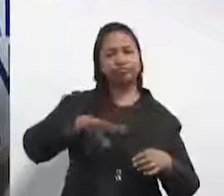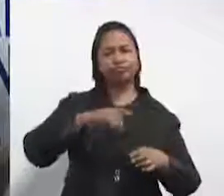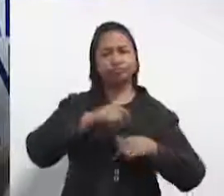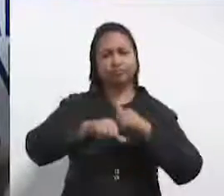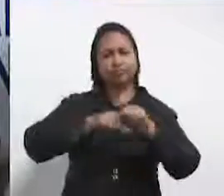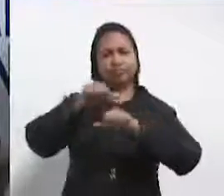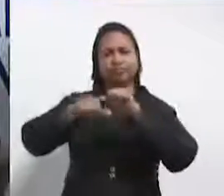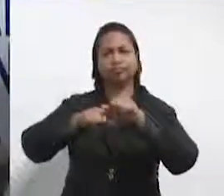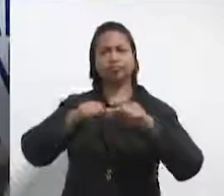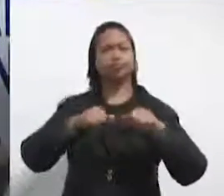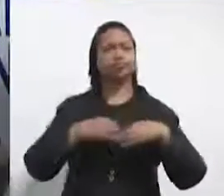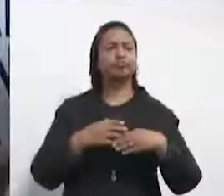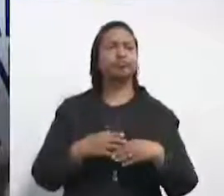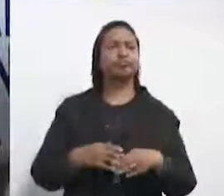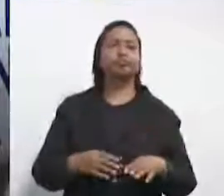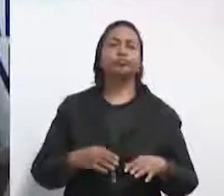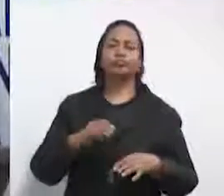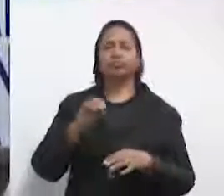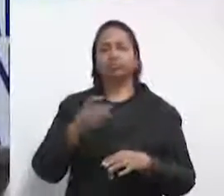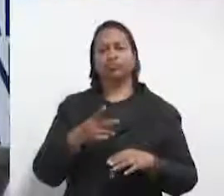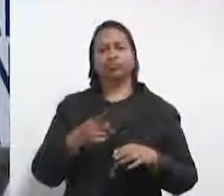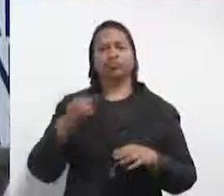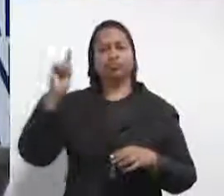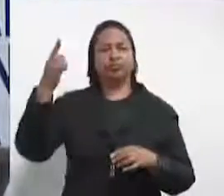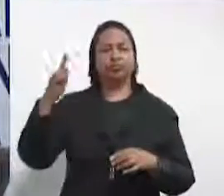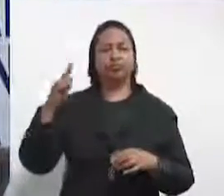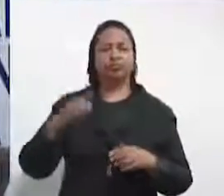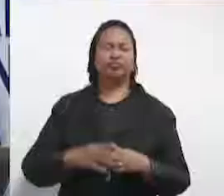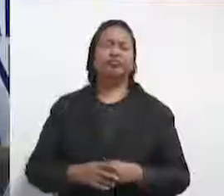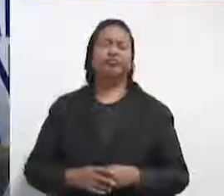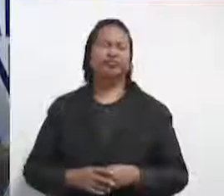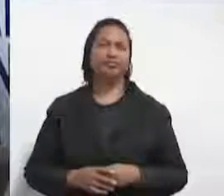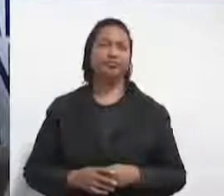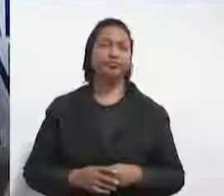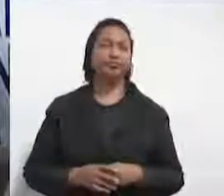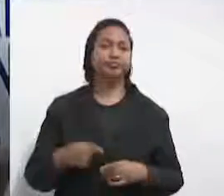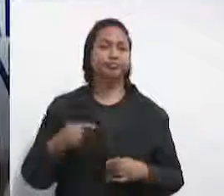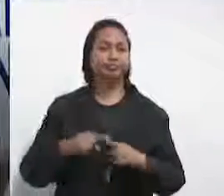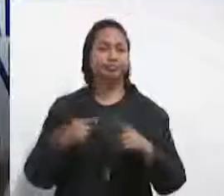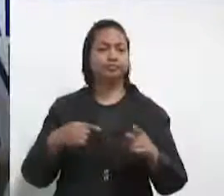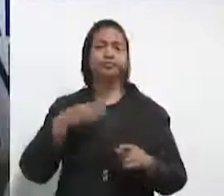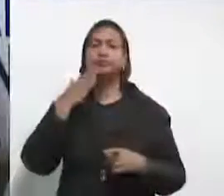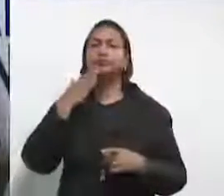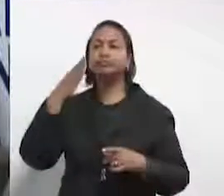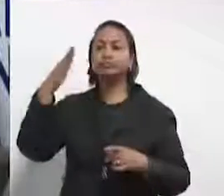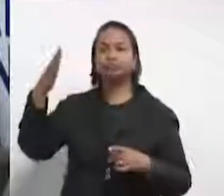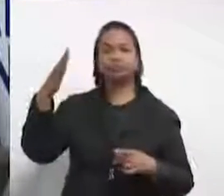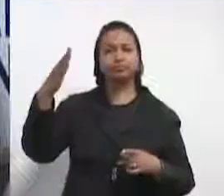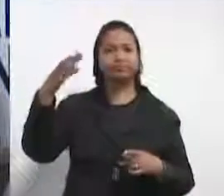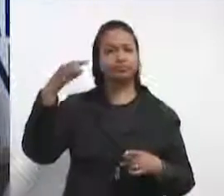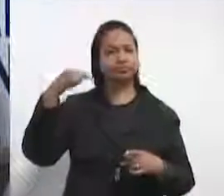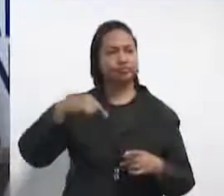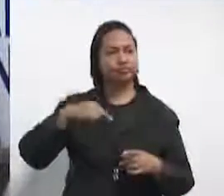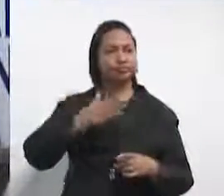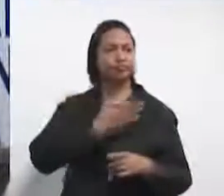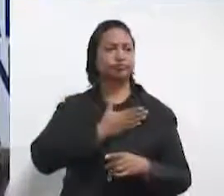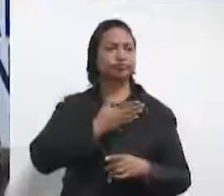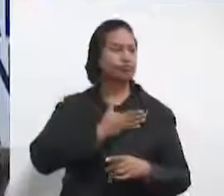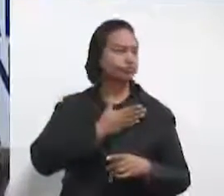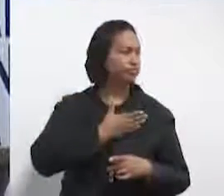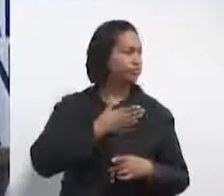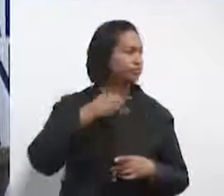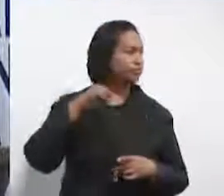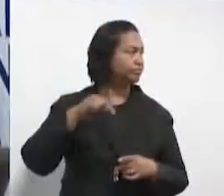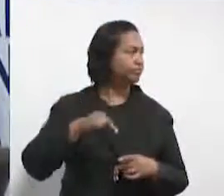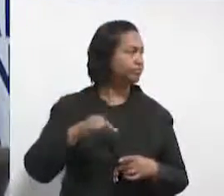em brasília ou em luziânia ou em goiânia mas o pedido do sebastião reis nosso colega de partido nossos